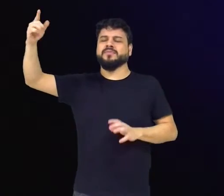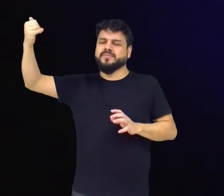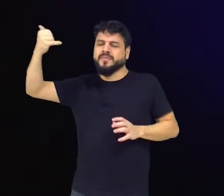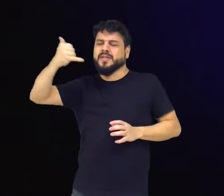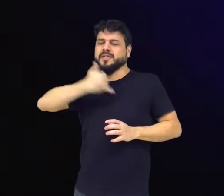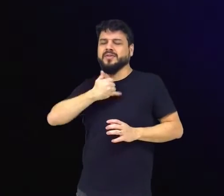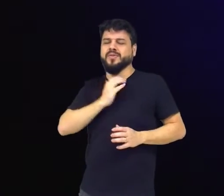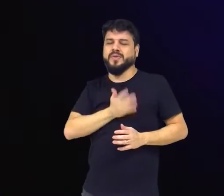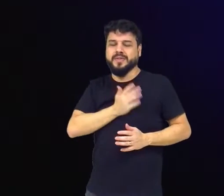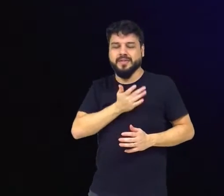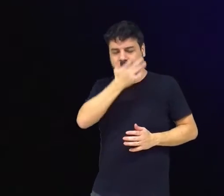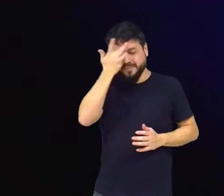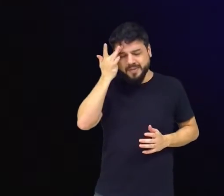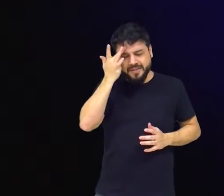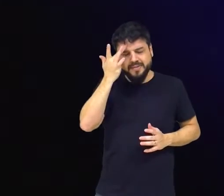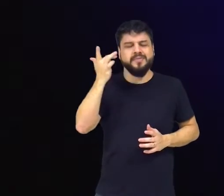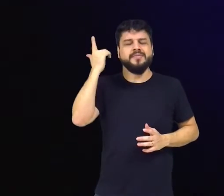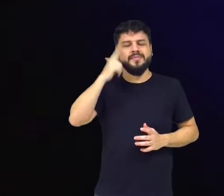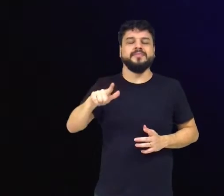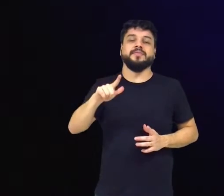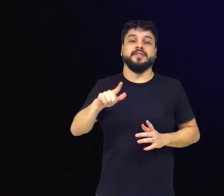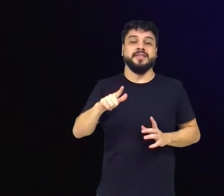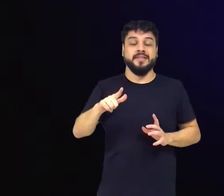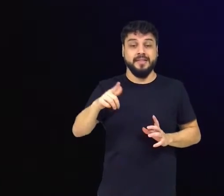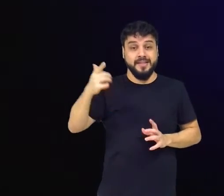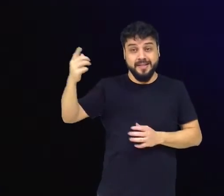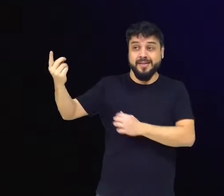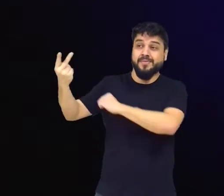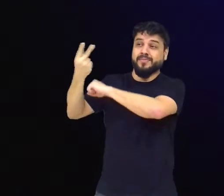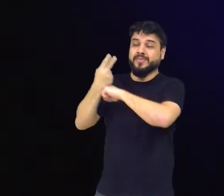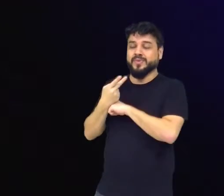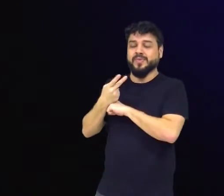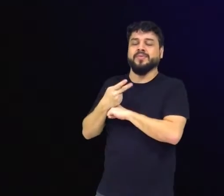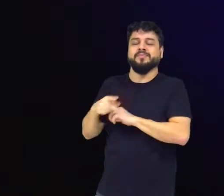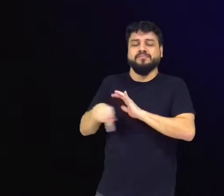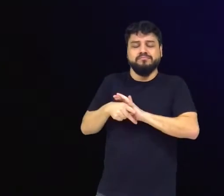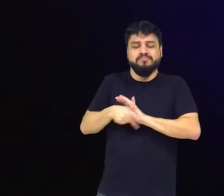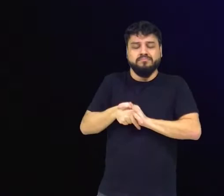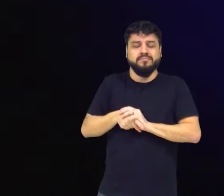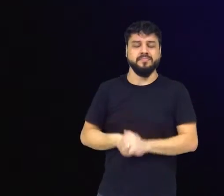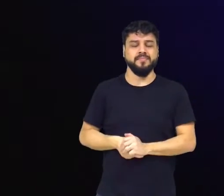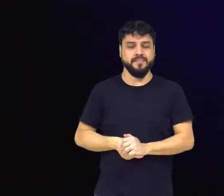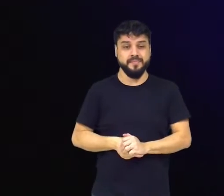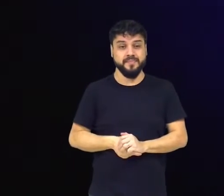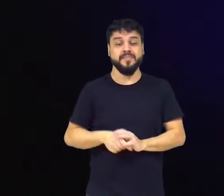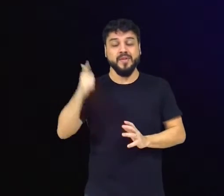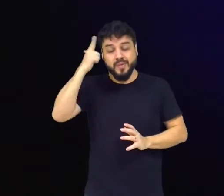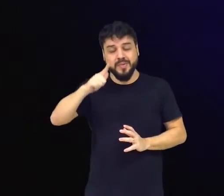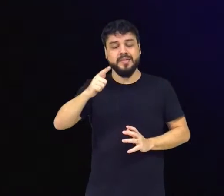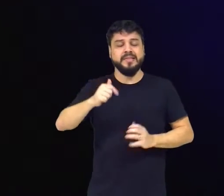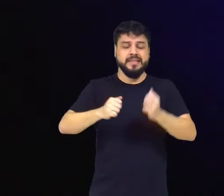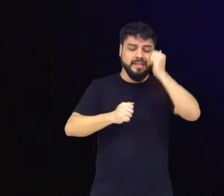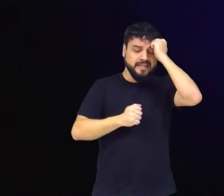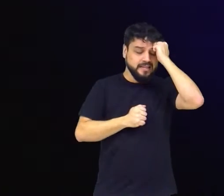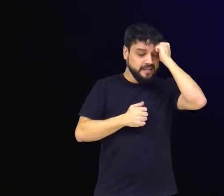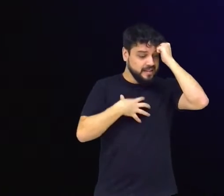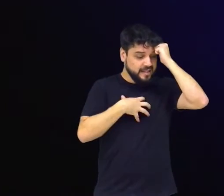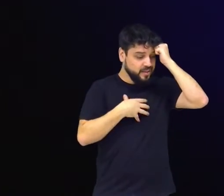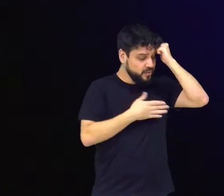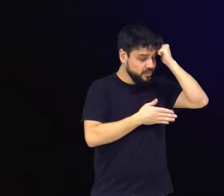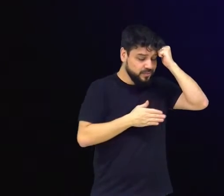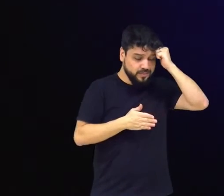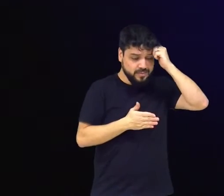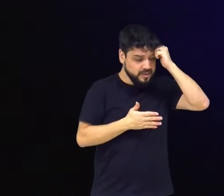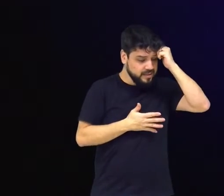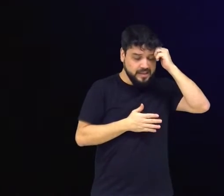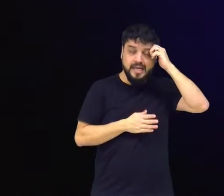quão estado de perdição ele está, para poder escolher o caminho na direção do Senhor e assim poder se arrepender e confessar os seus